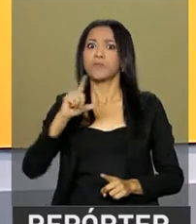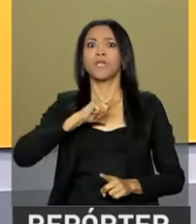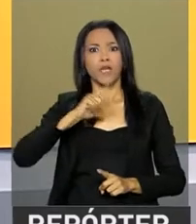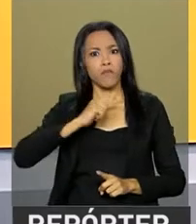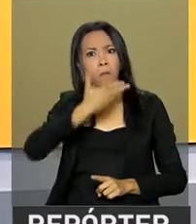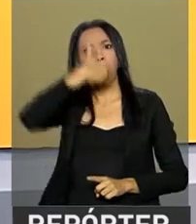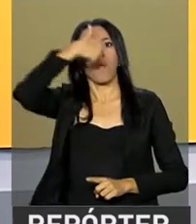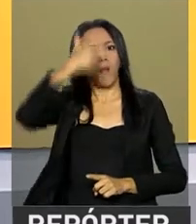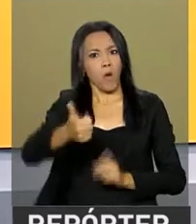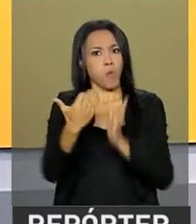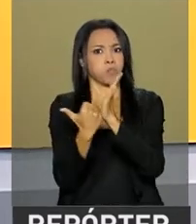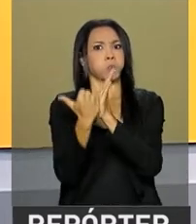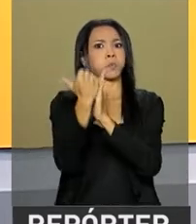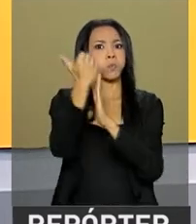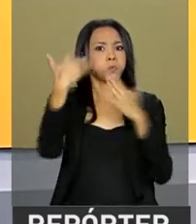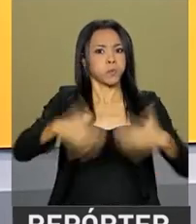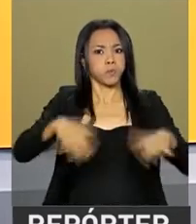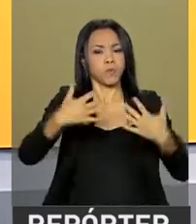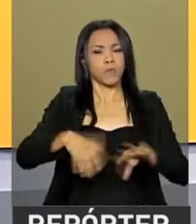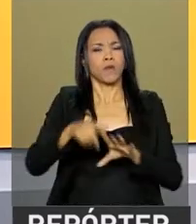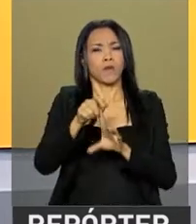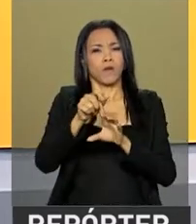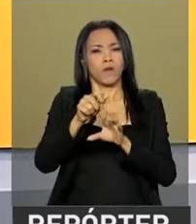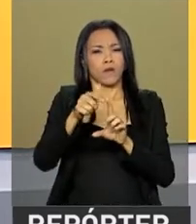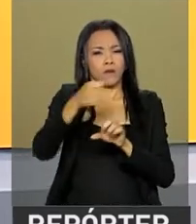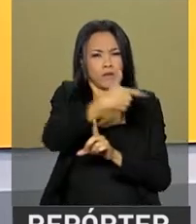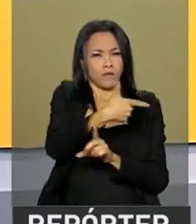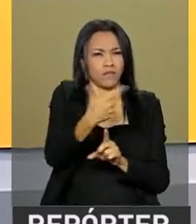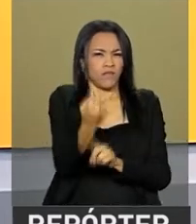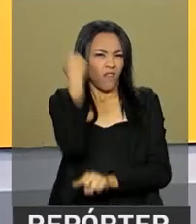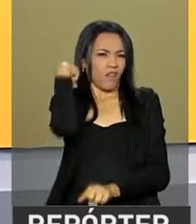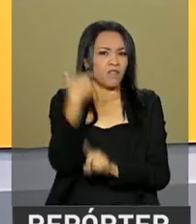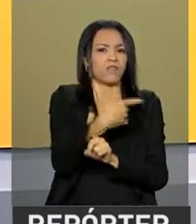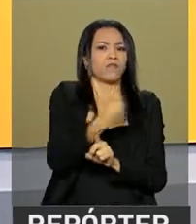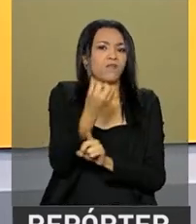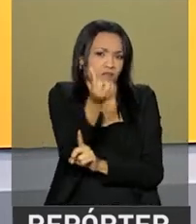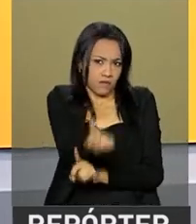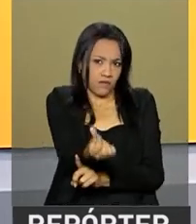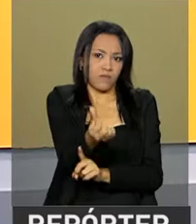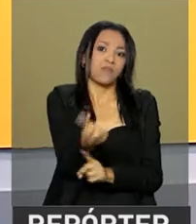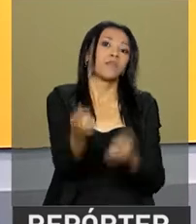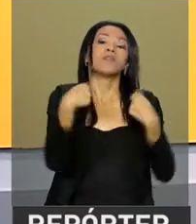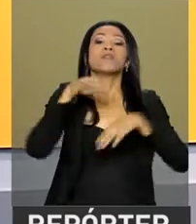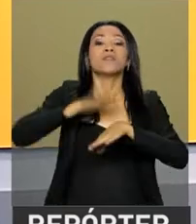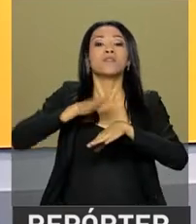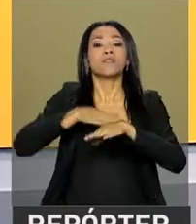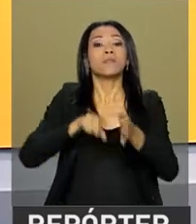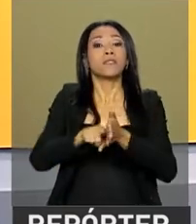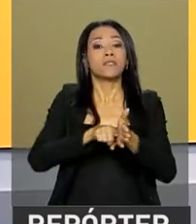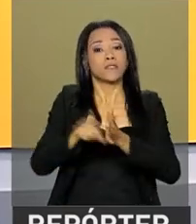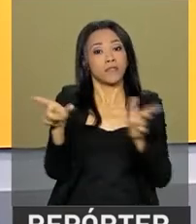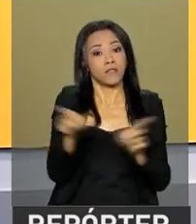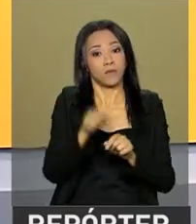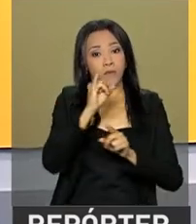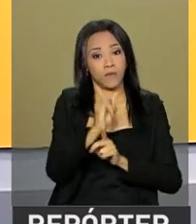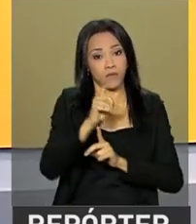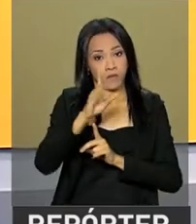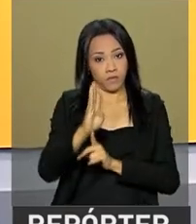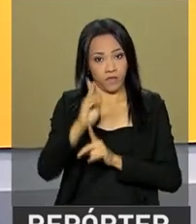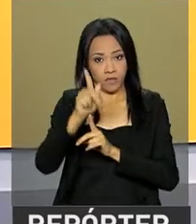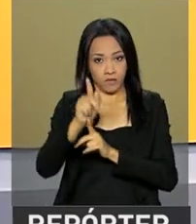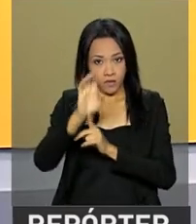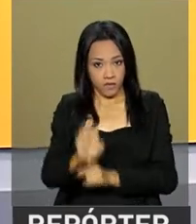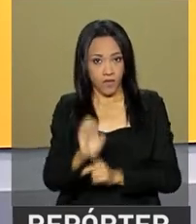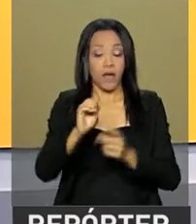resultado para o mês desde 2006 de acordo com o ibge a queda da inflação ea